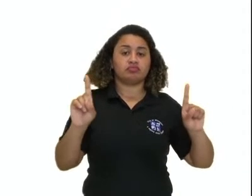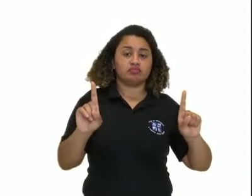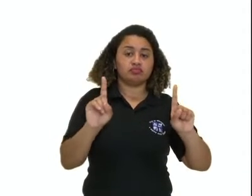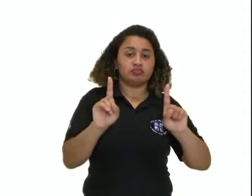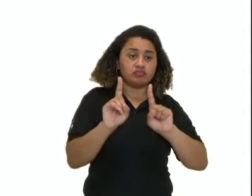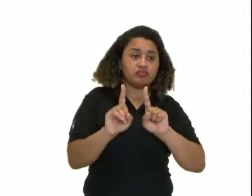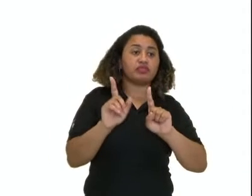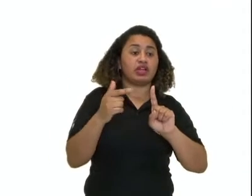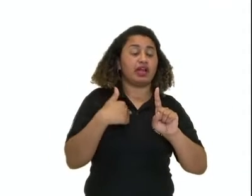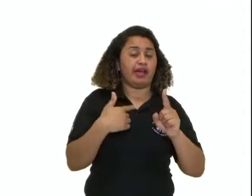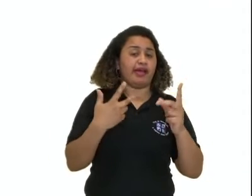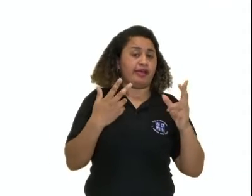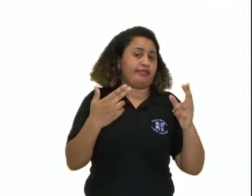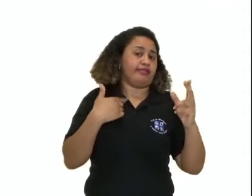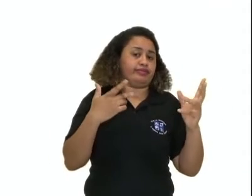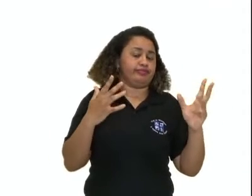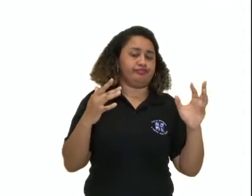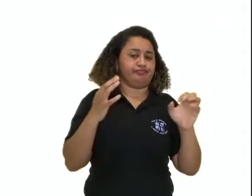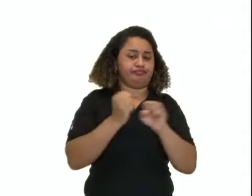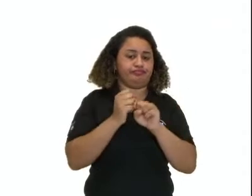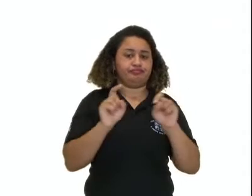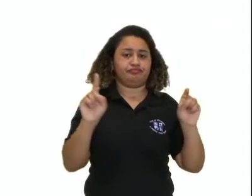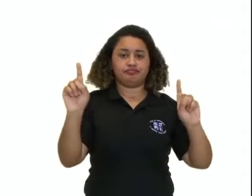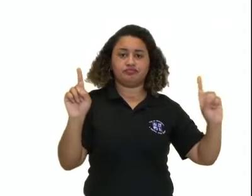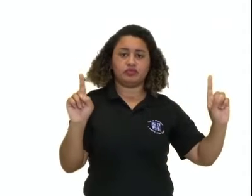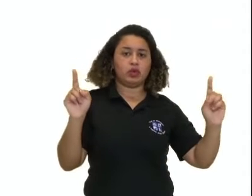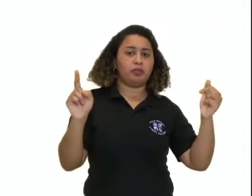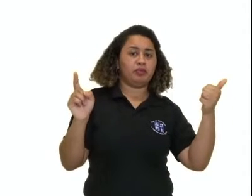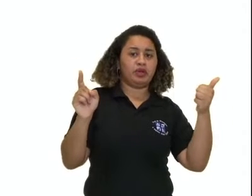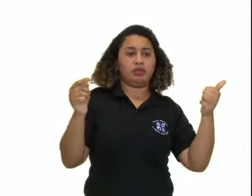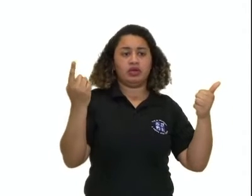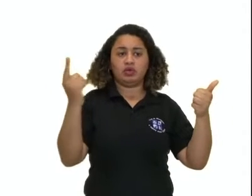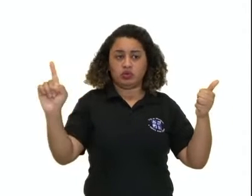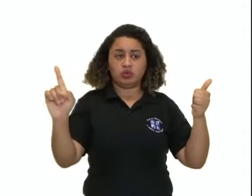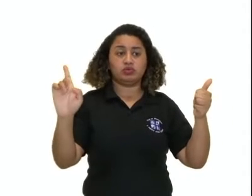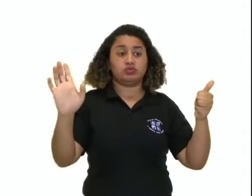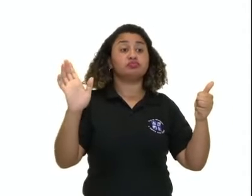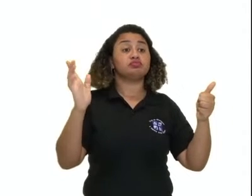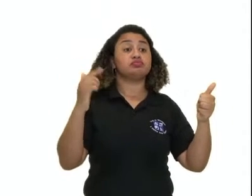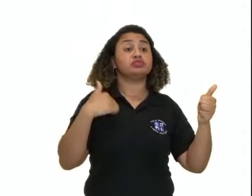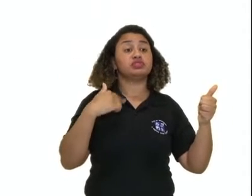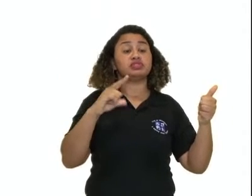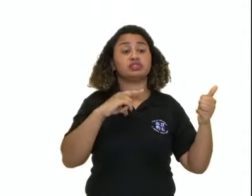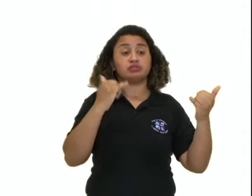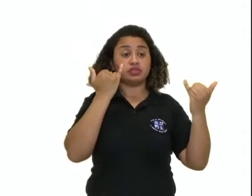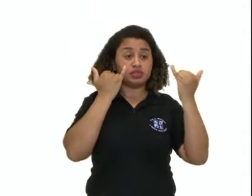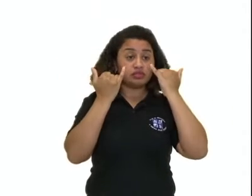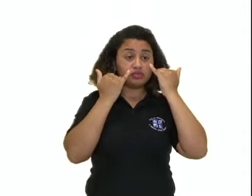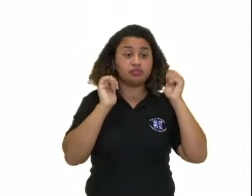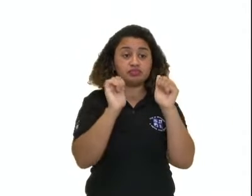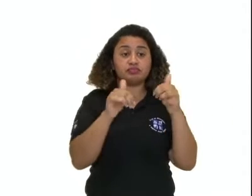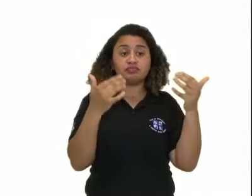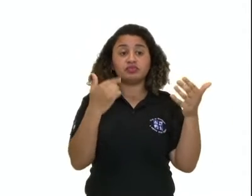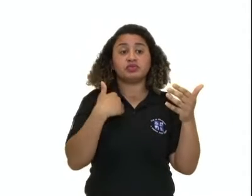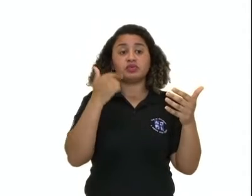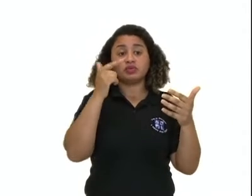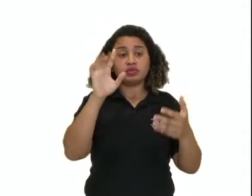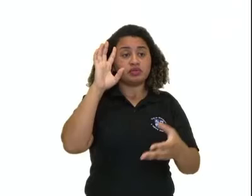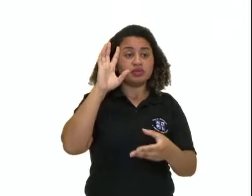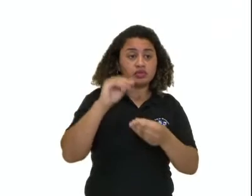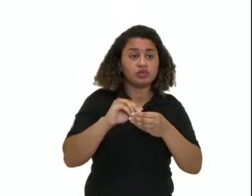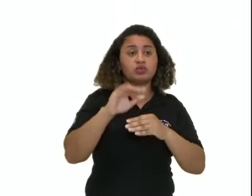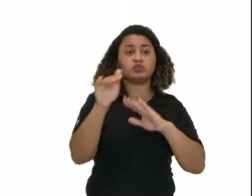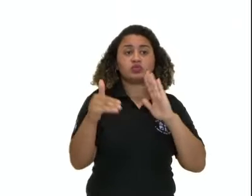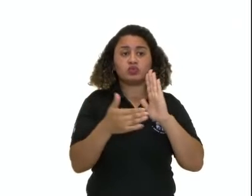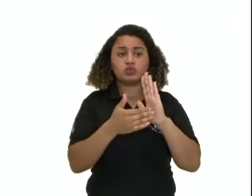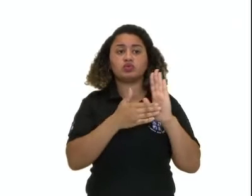soma dos extremos, né? Então, já sabemos isso. Então, assim, podemos concluir que todas